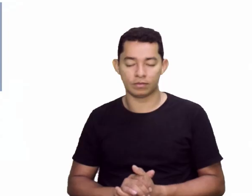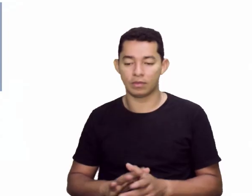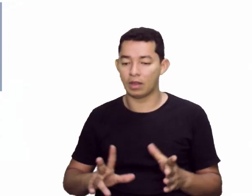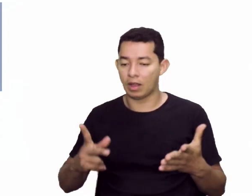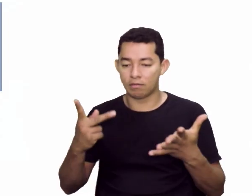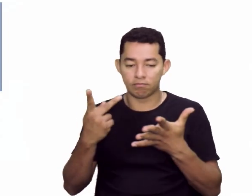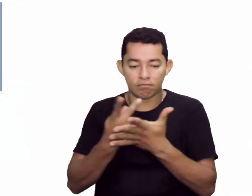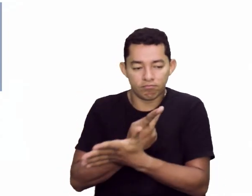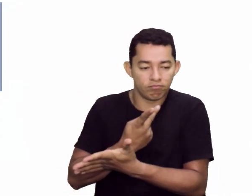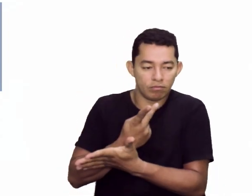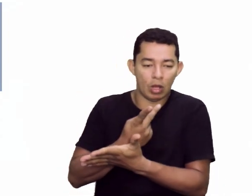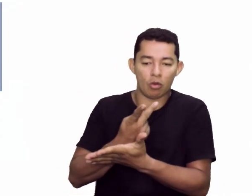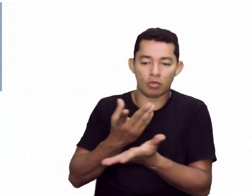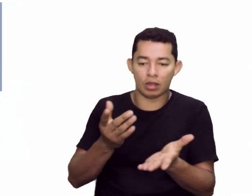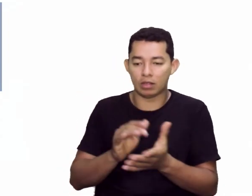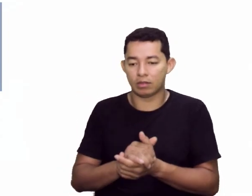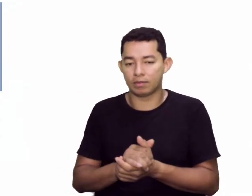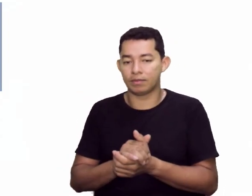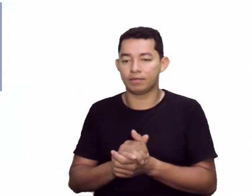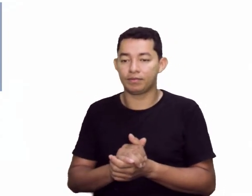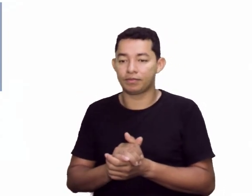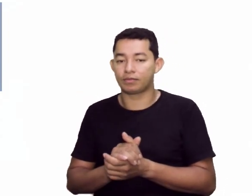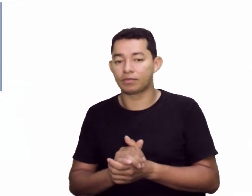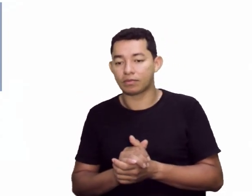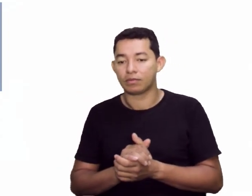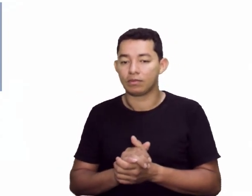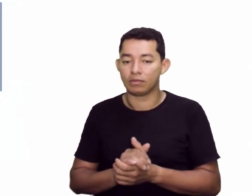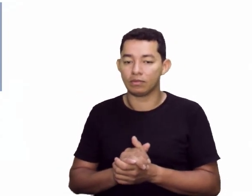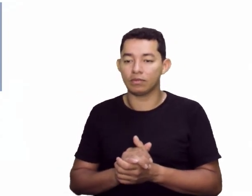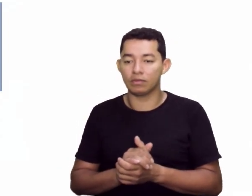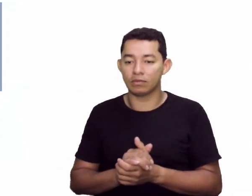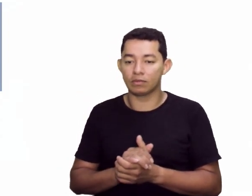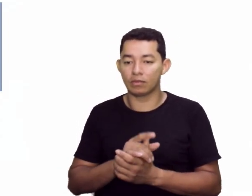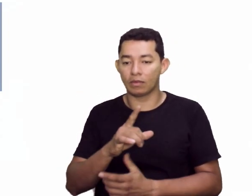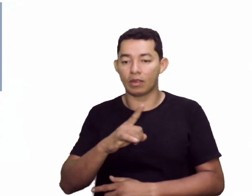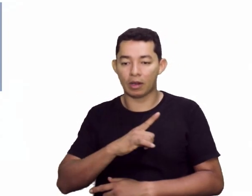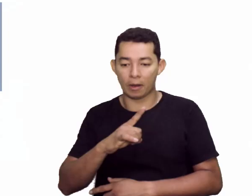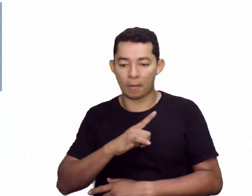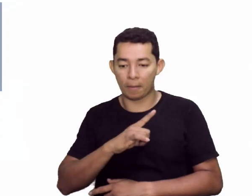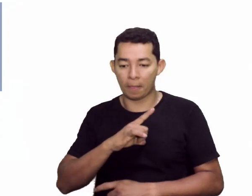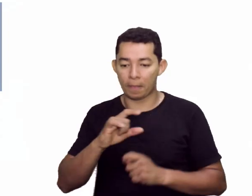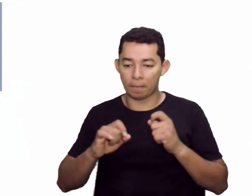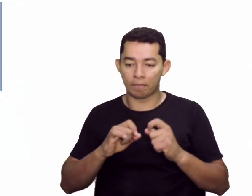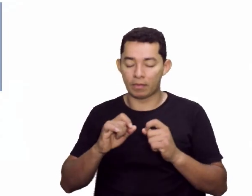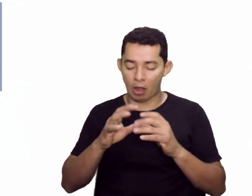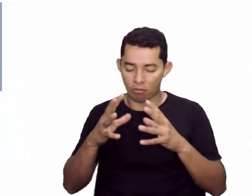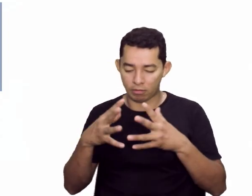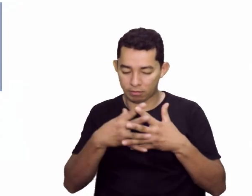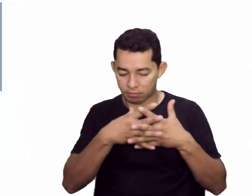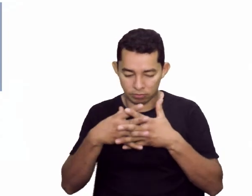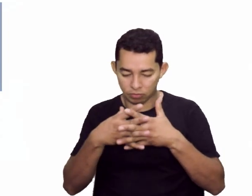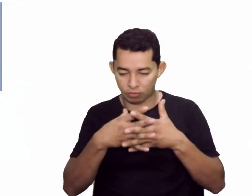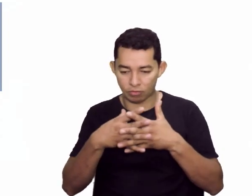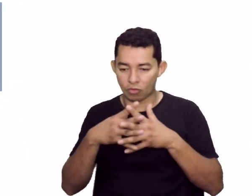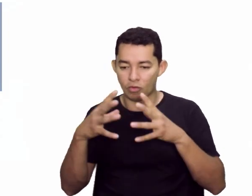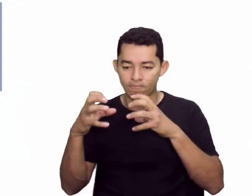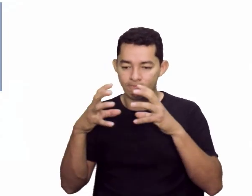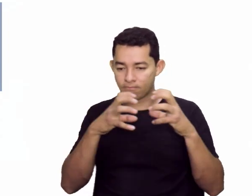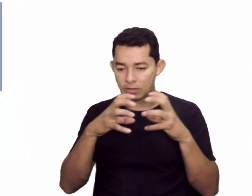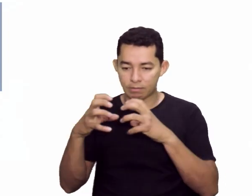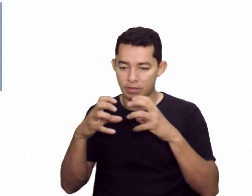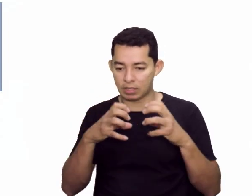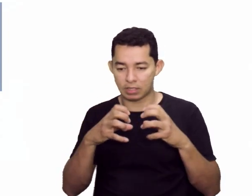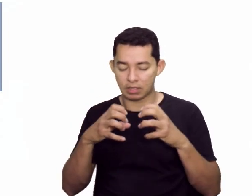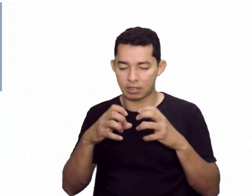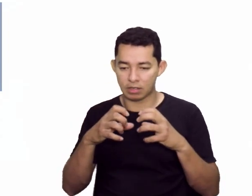acontece uma situação, aí por conta dessa situação tem um conflito, uma briga, né?